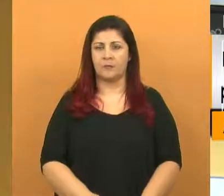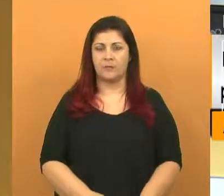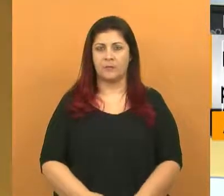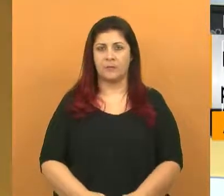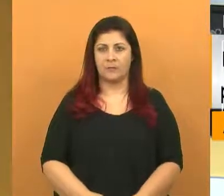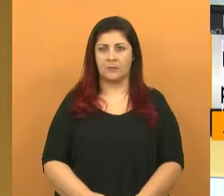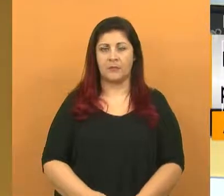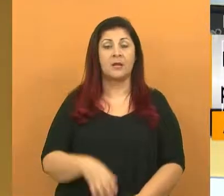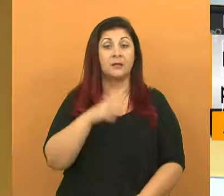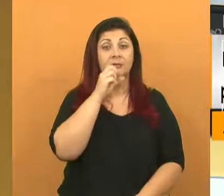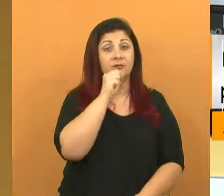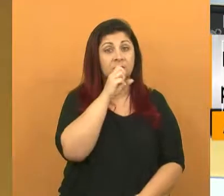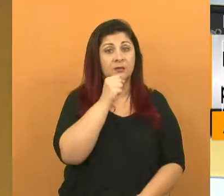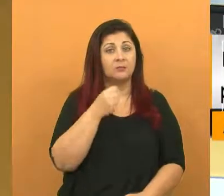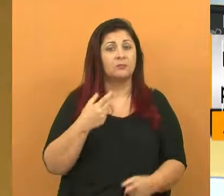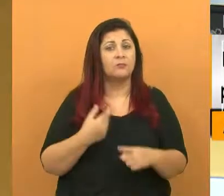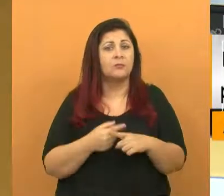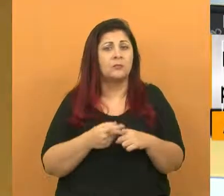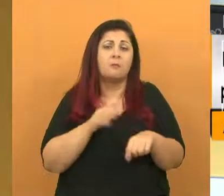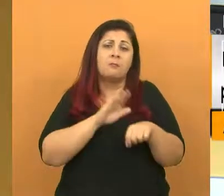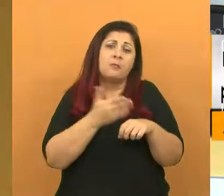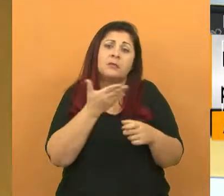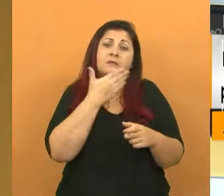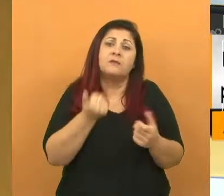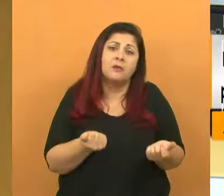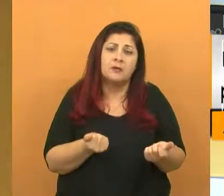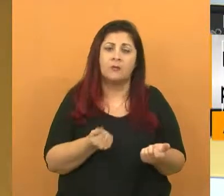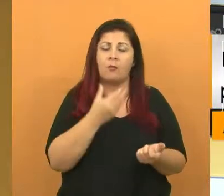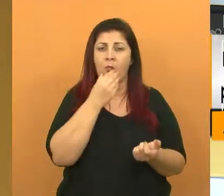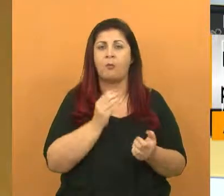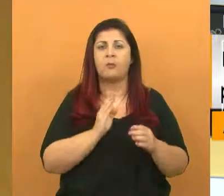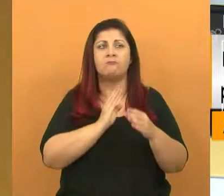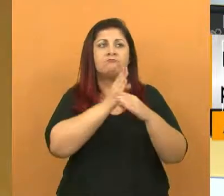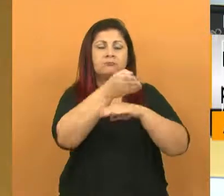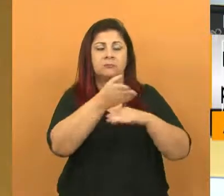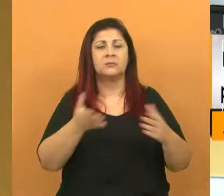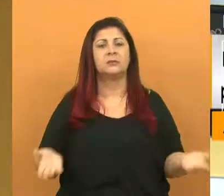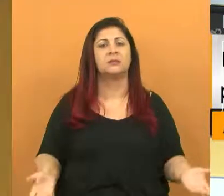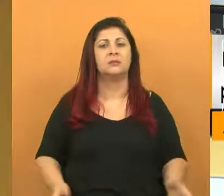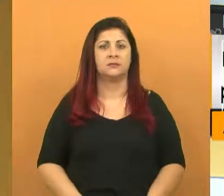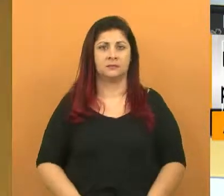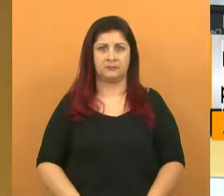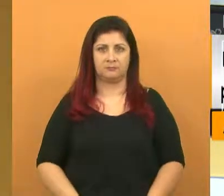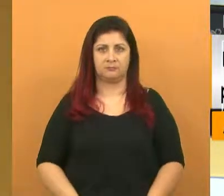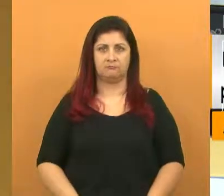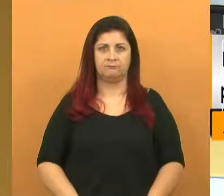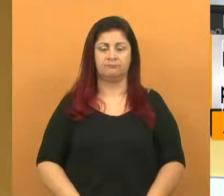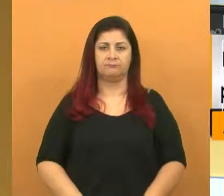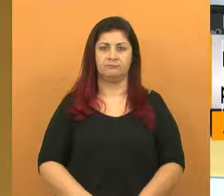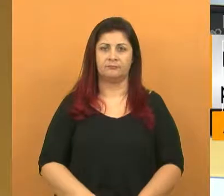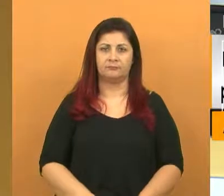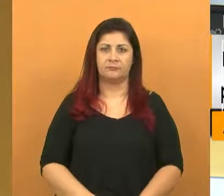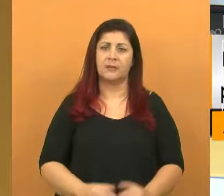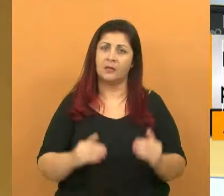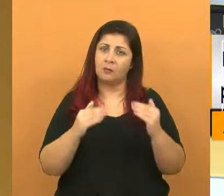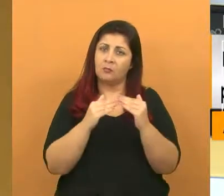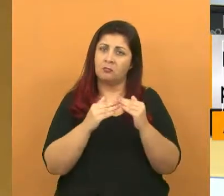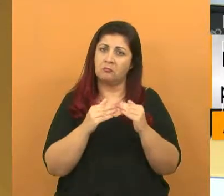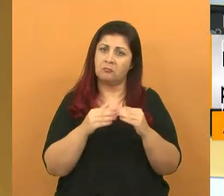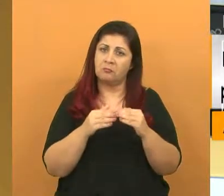rotineiramente no sábado, que é um dia propício para que possa se adequar ao dia a dia de trabalho